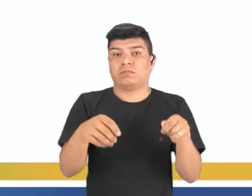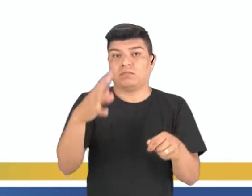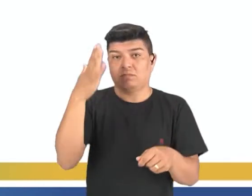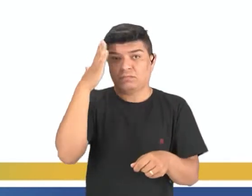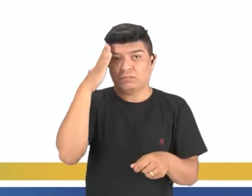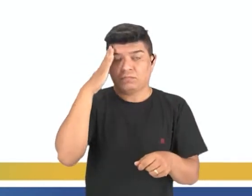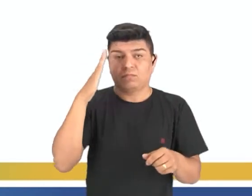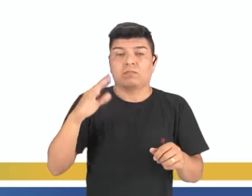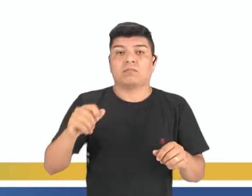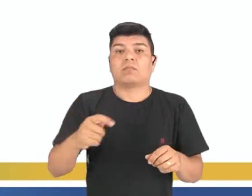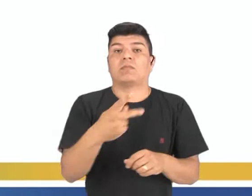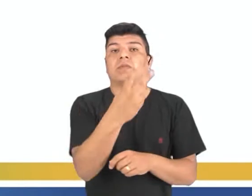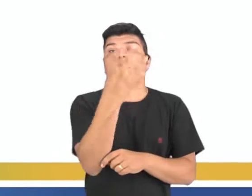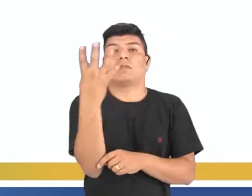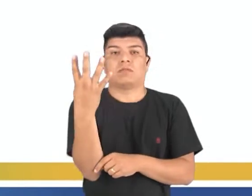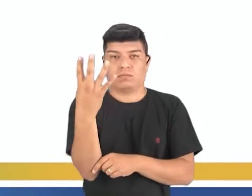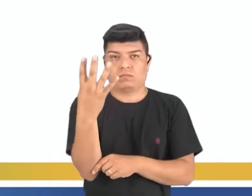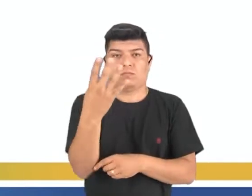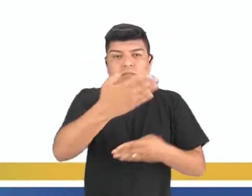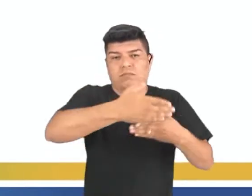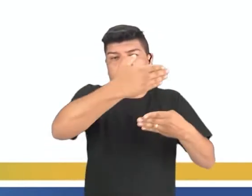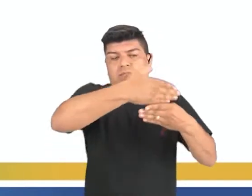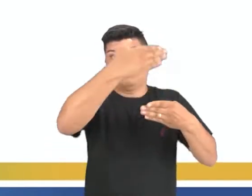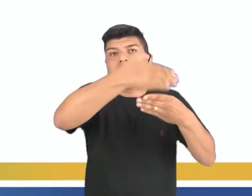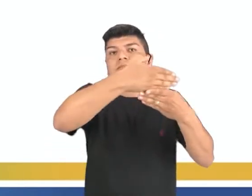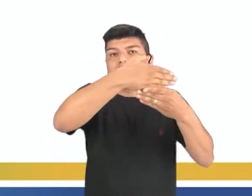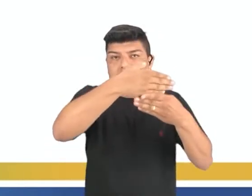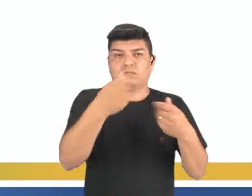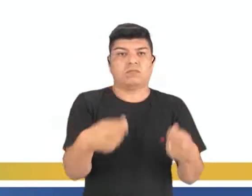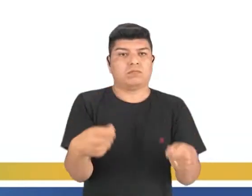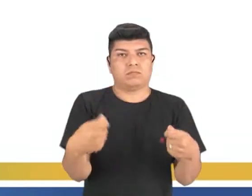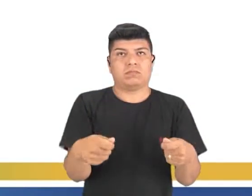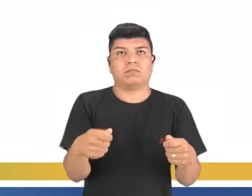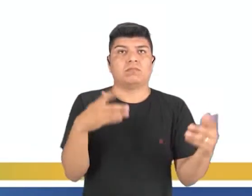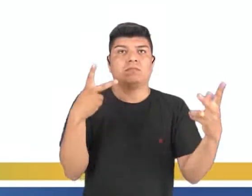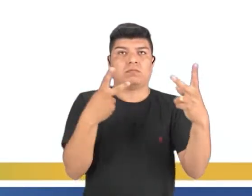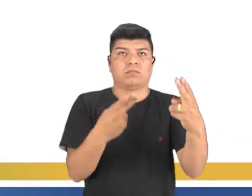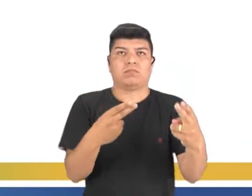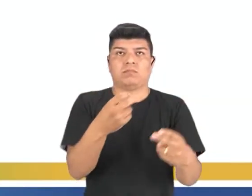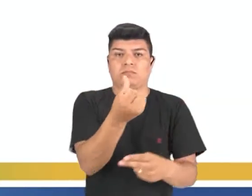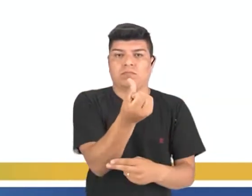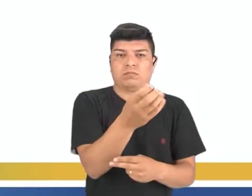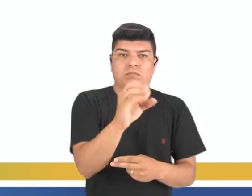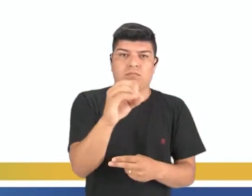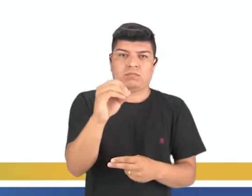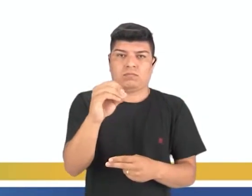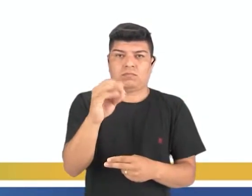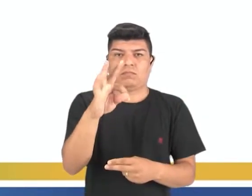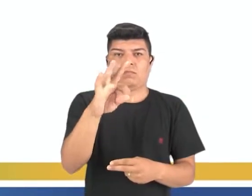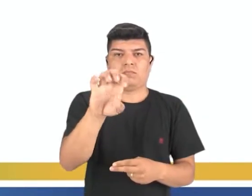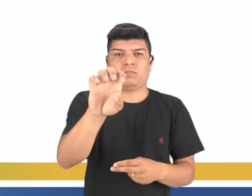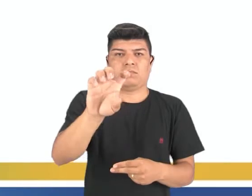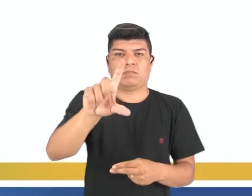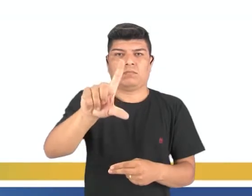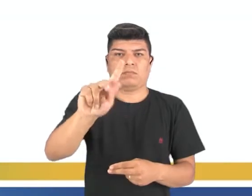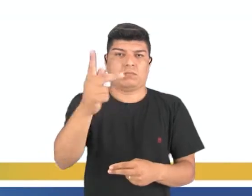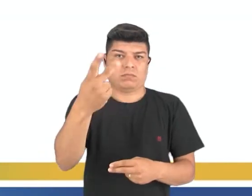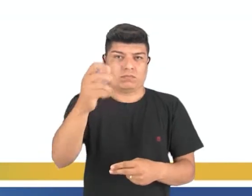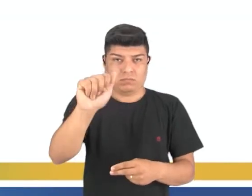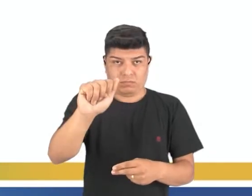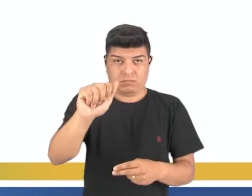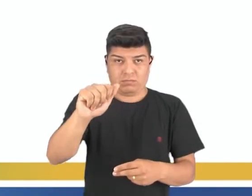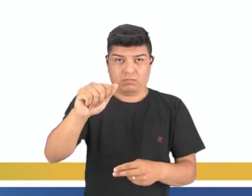descobrir quantos tijolos aí são equivalentes, né, a 600 telhas. Então, nós vamos montar uma regrinha